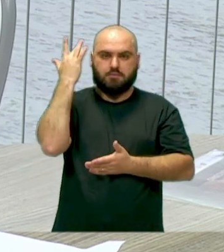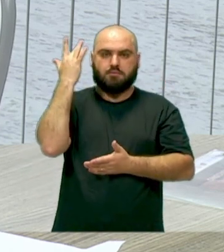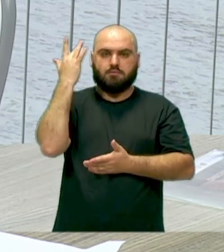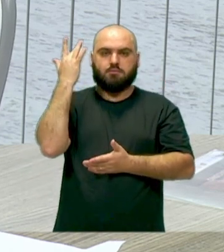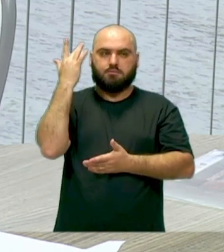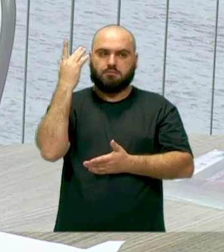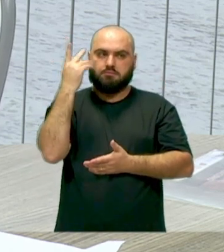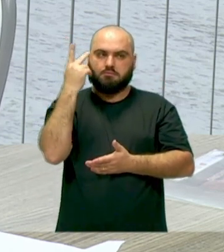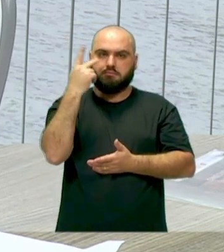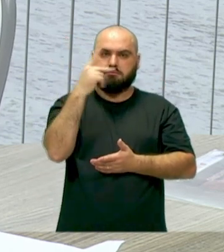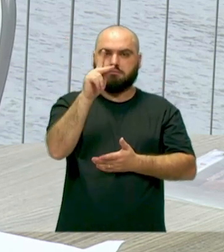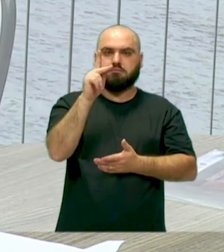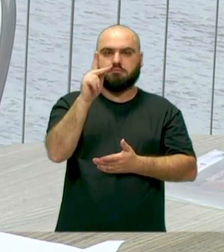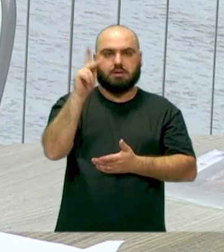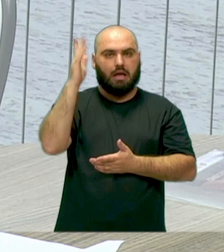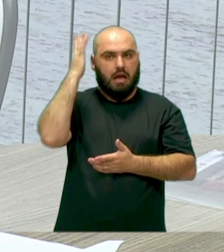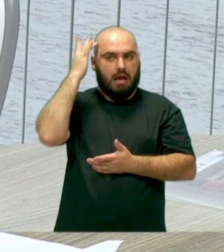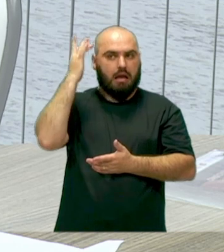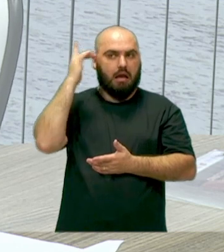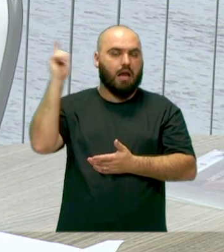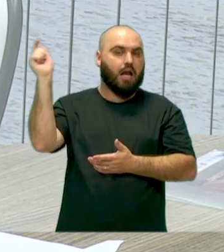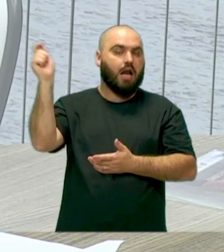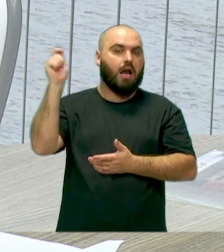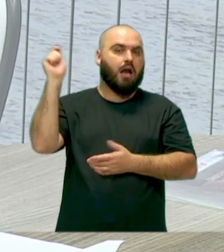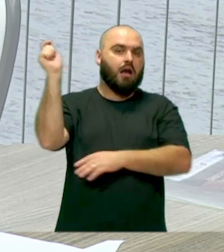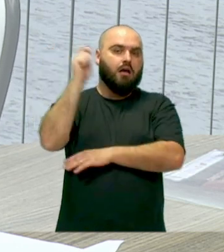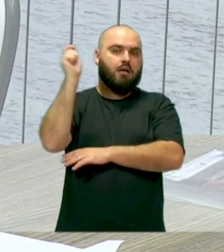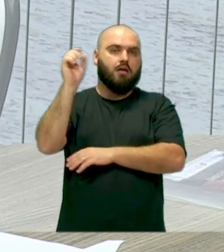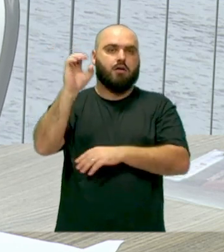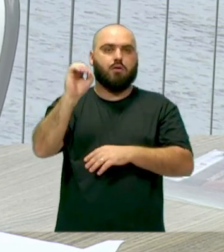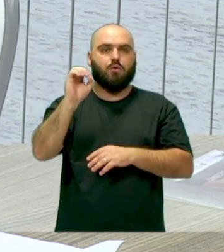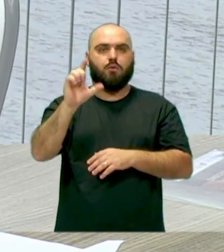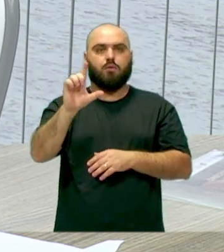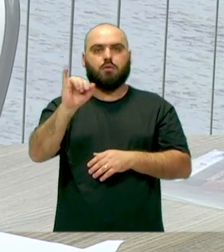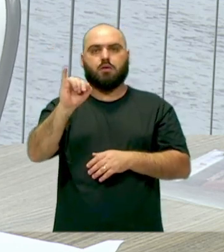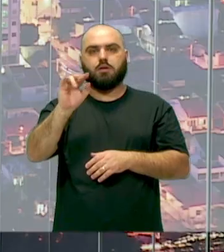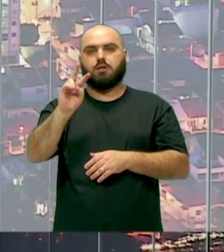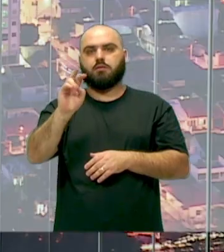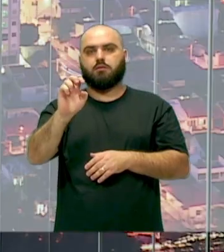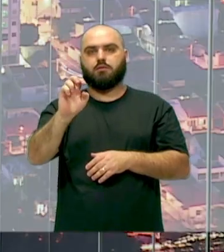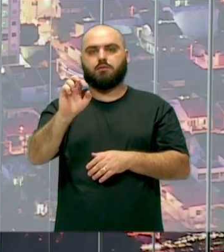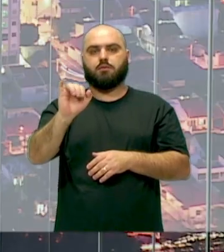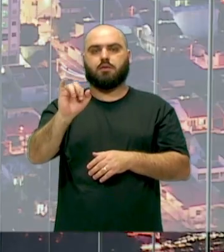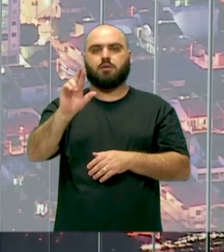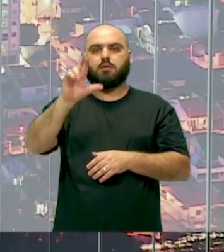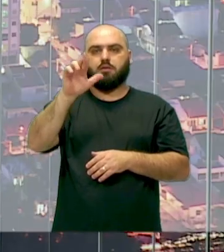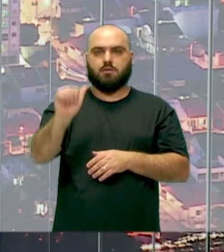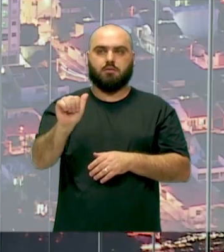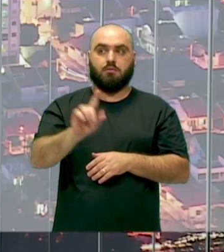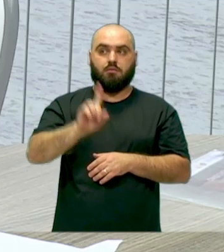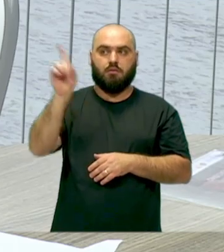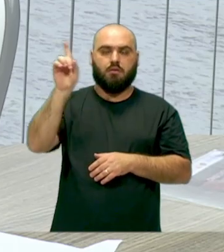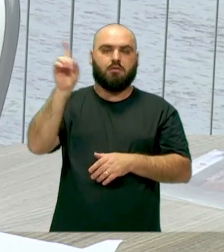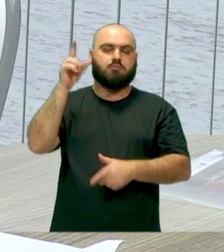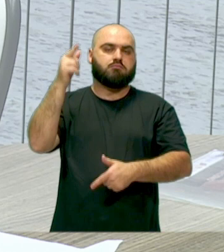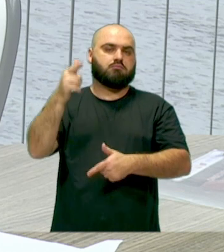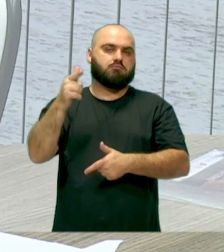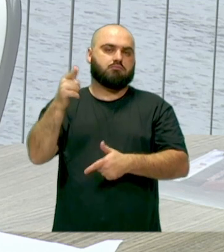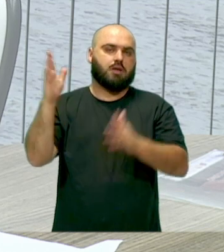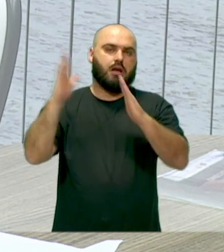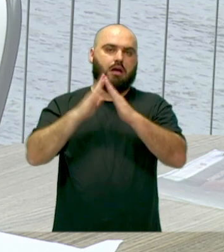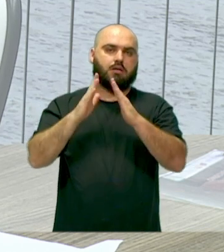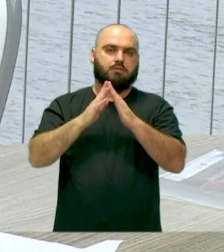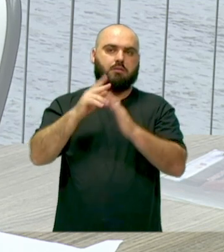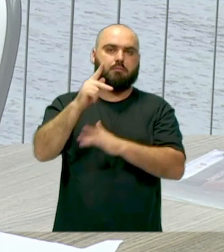talvez, porque ele era gaúcho, né? Oliveira Silveira, gaúcho de Porto Alegre, escritor,